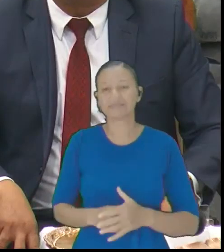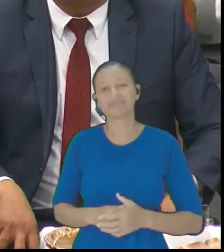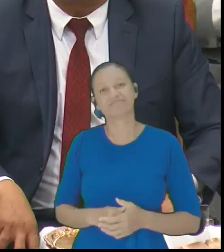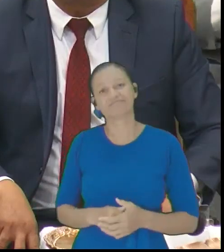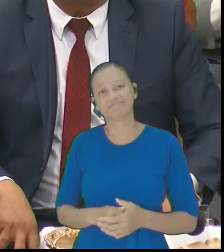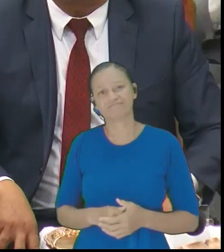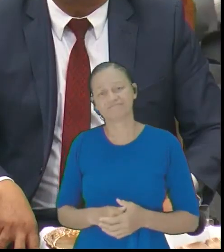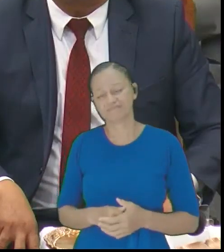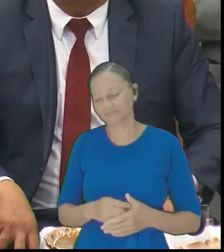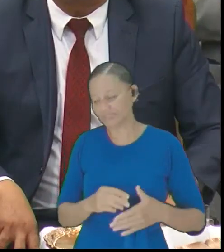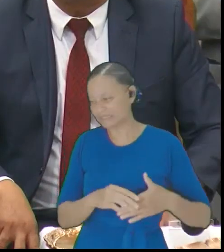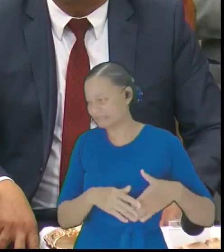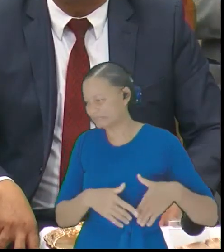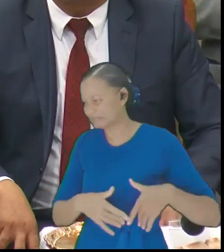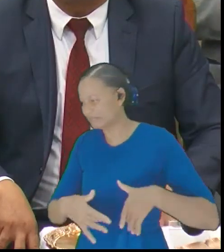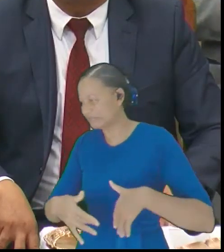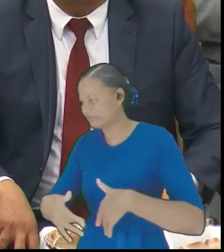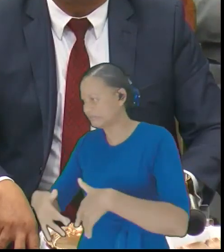Ele se retira.